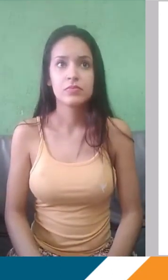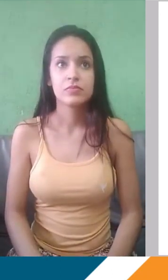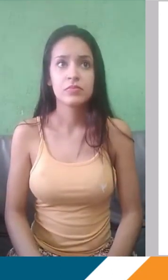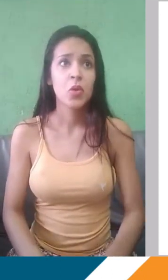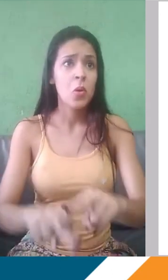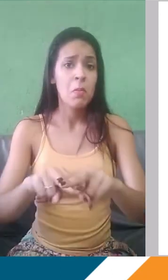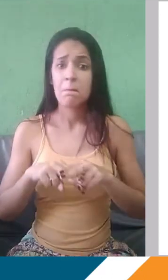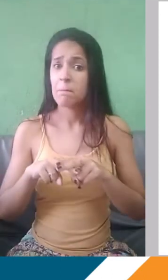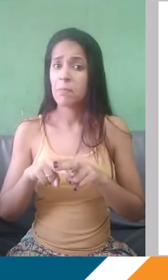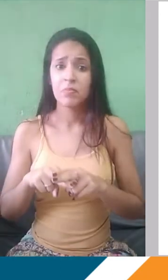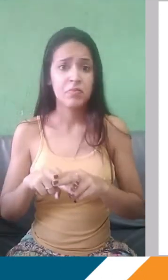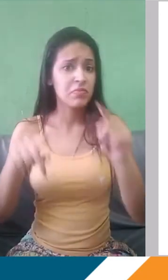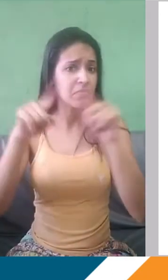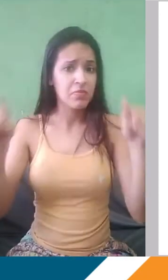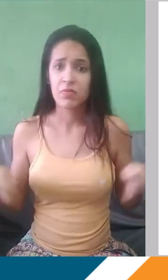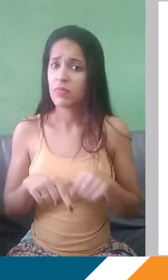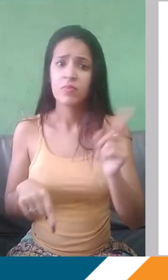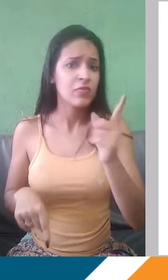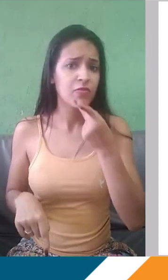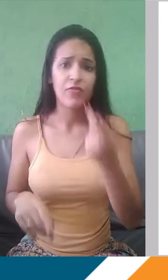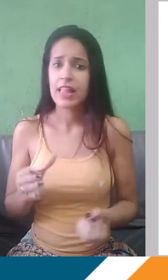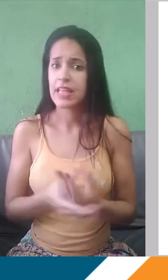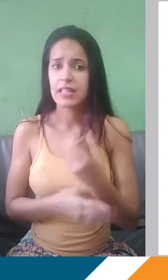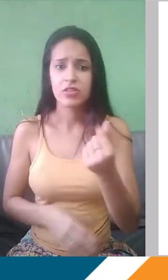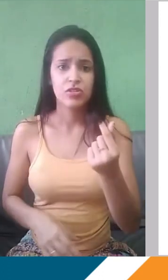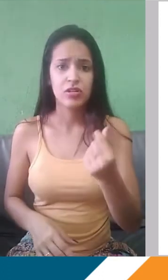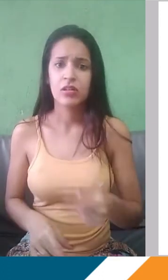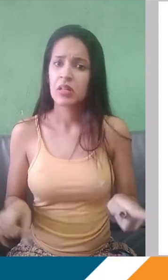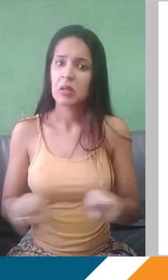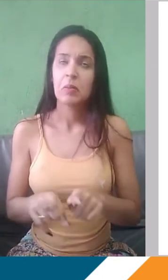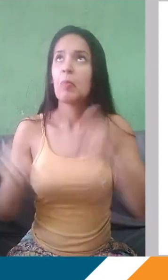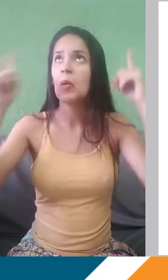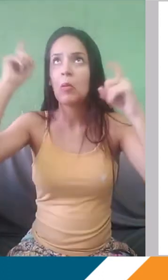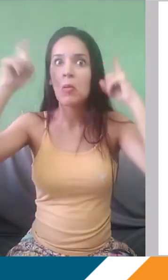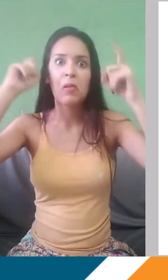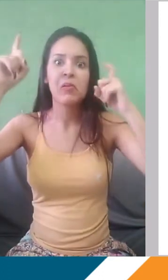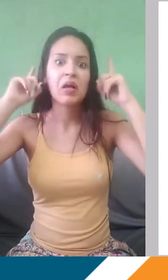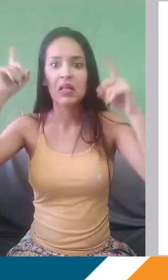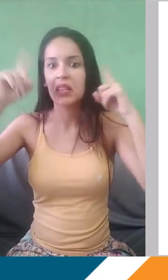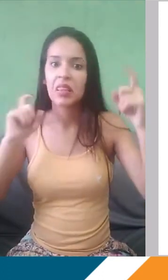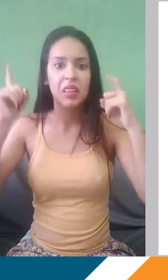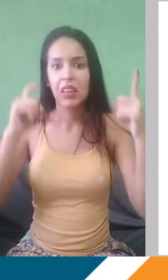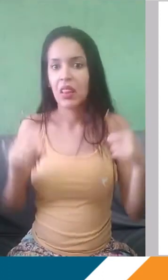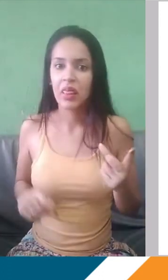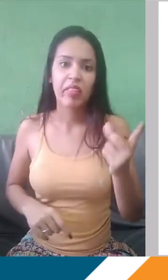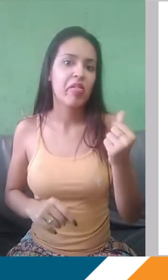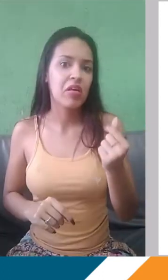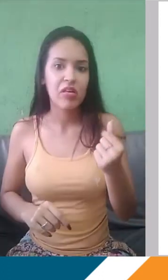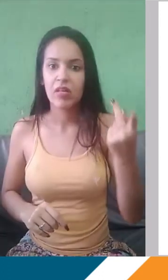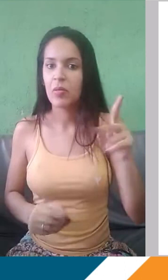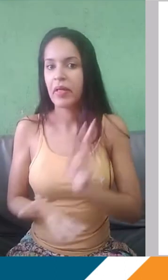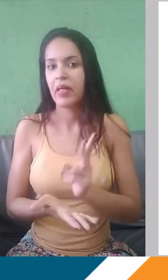de riquezas, como na letra A, nem da preocupação com alto custo para se manter a vida do planeta, como na letra